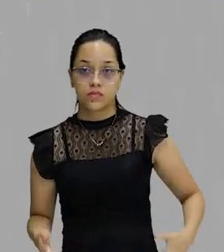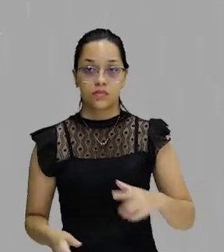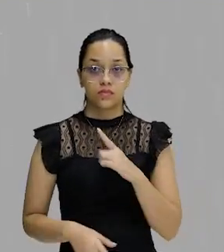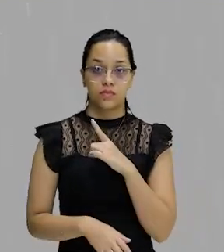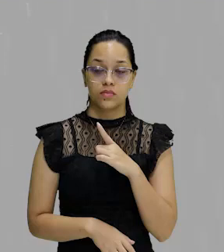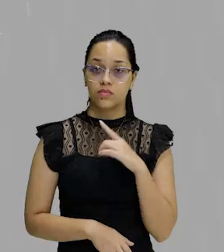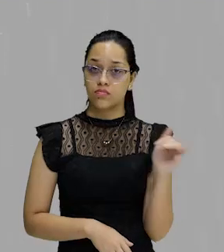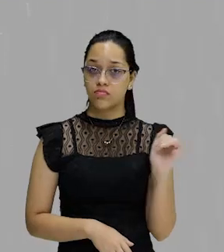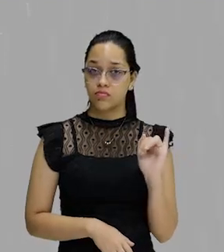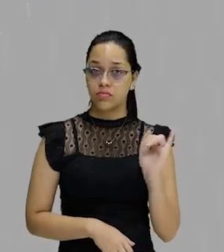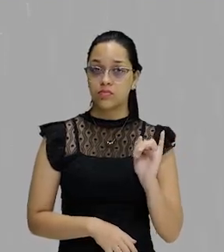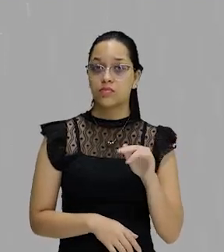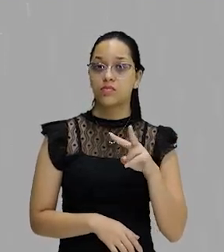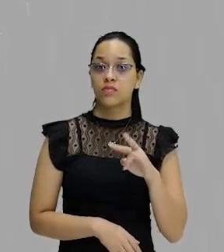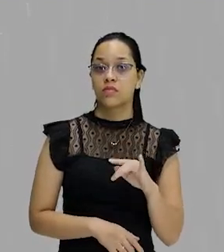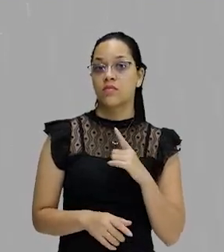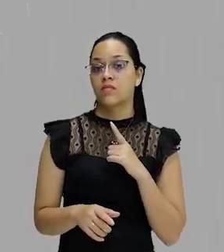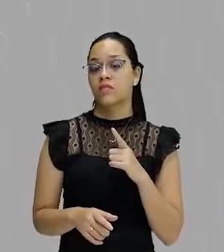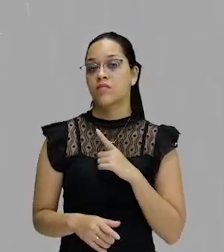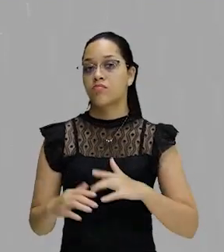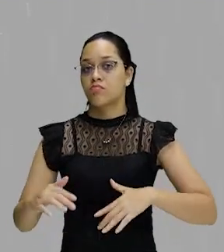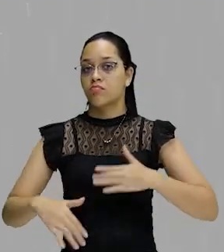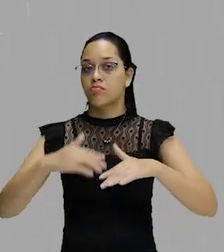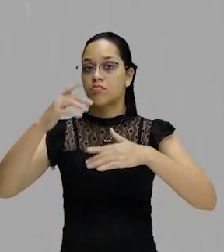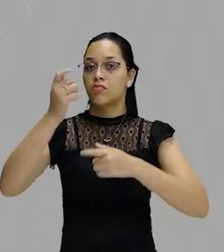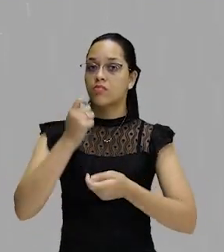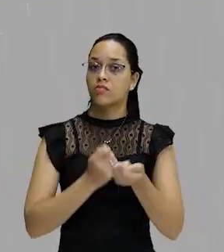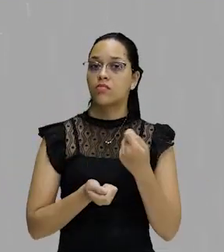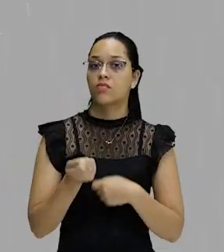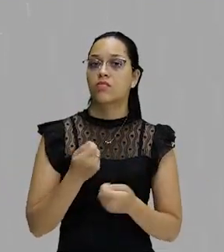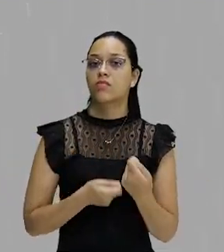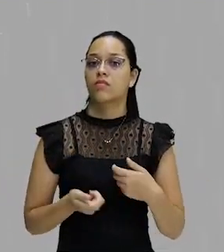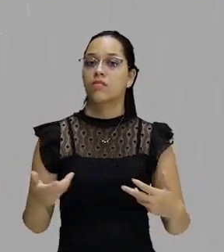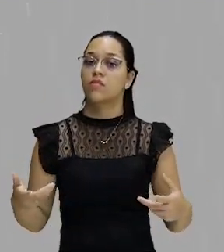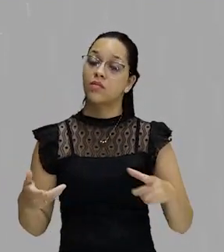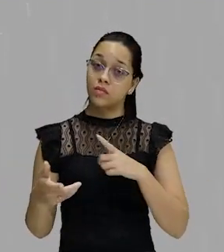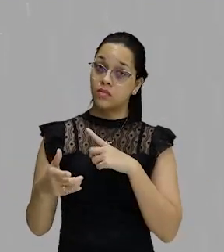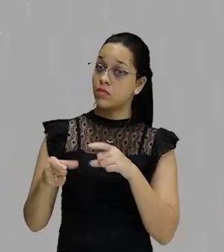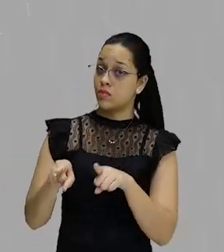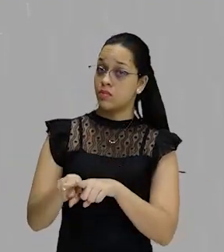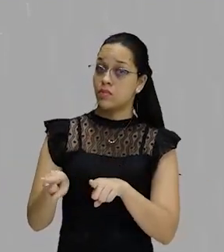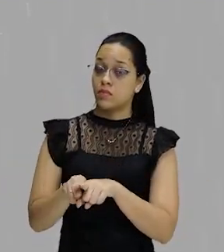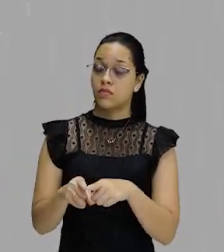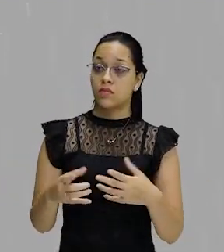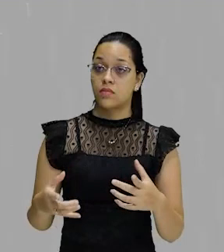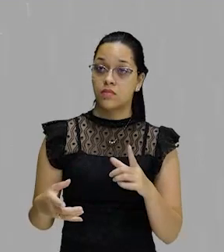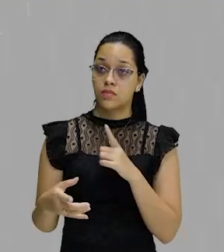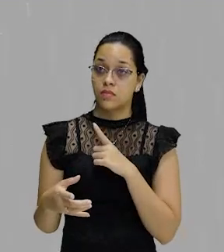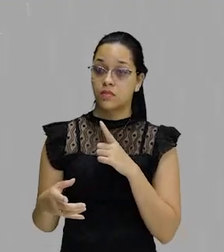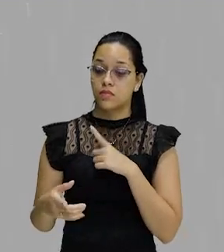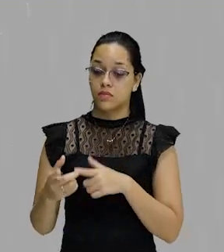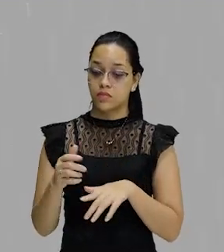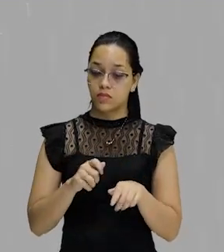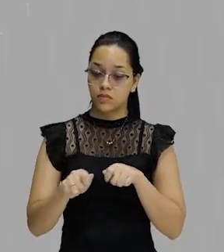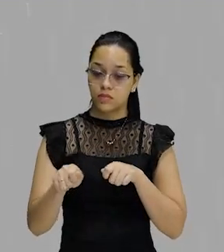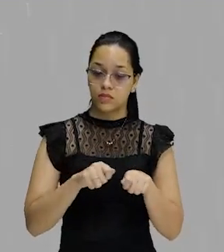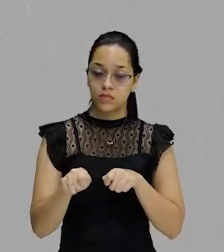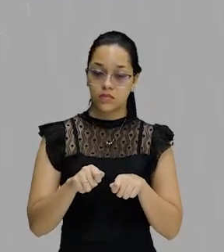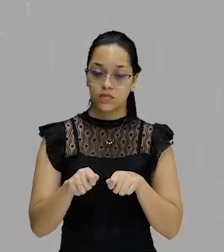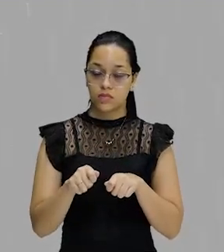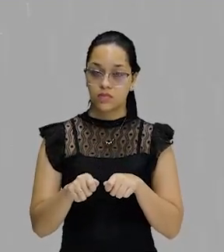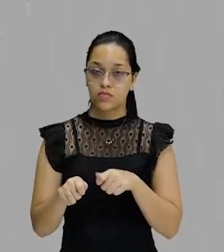republicanas italianas que viviam uma pujança econômica por conta até mesmo do controle do